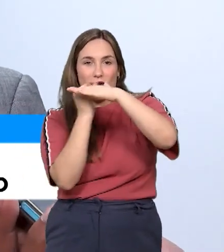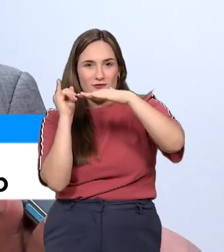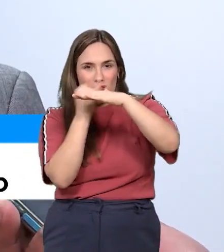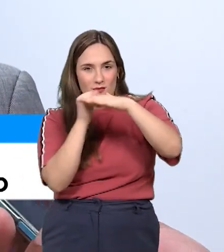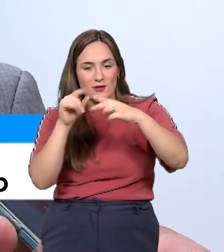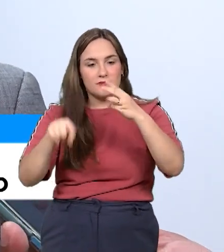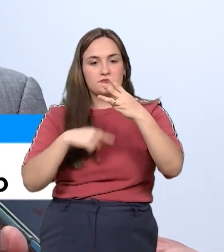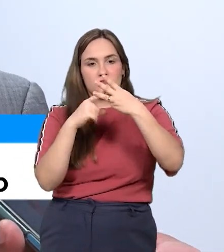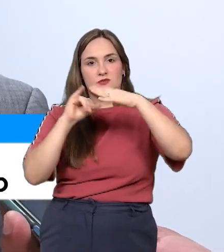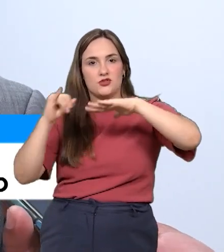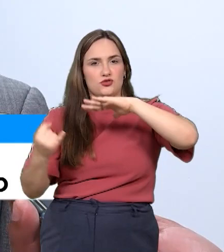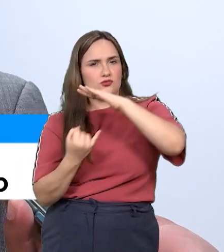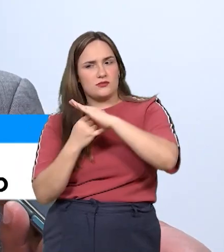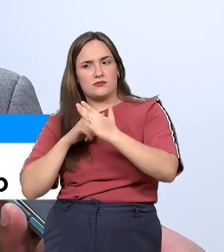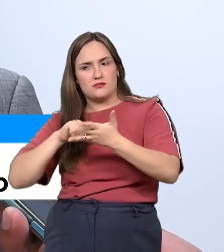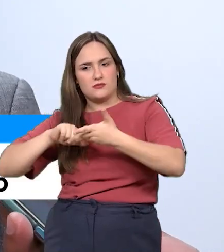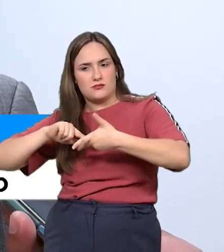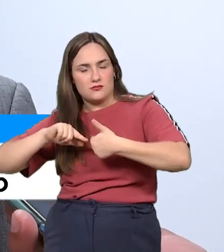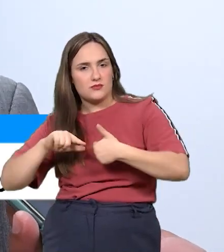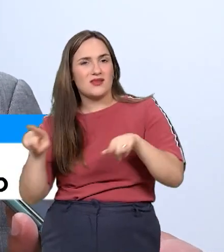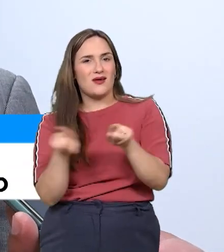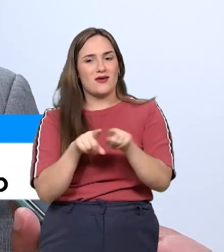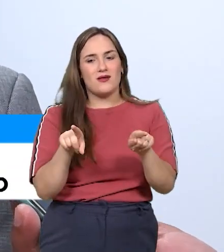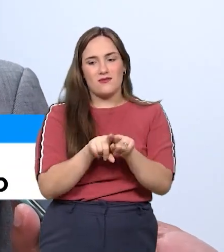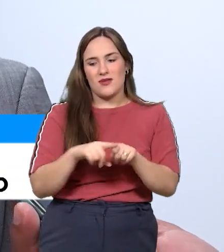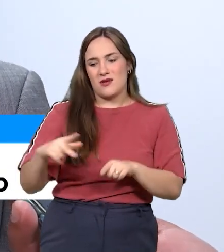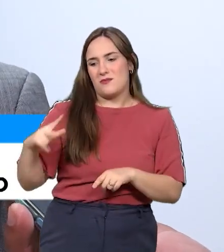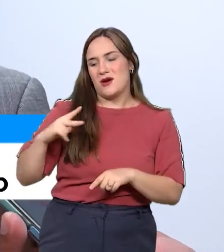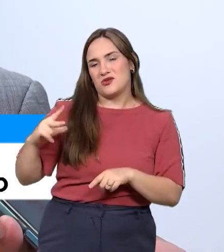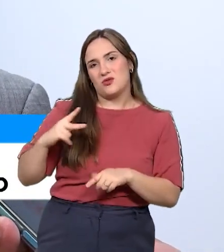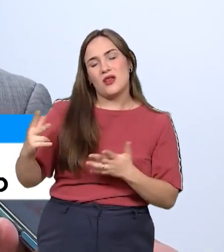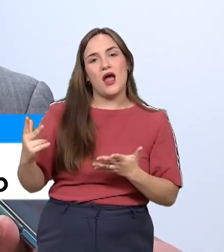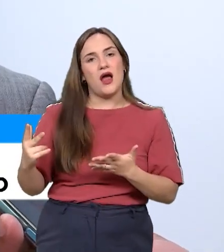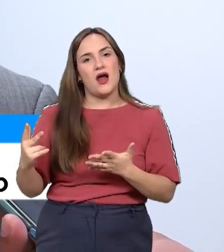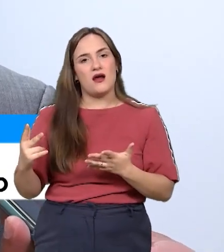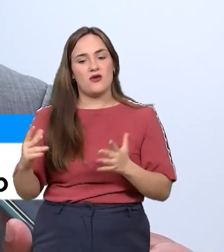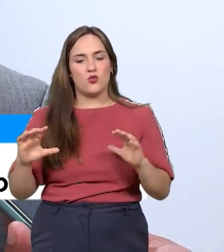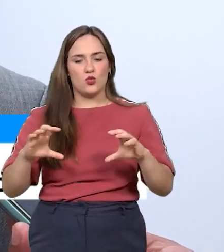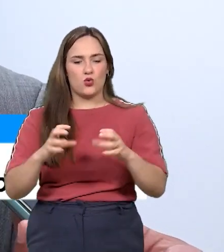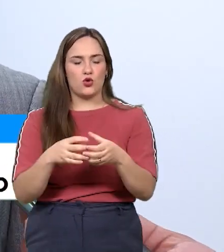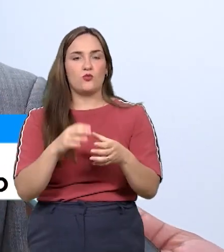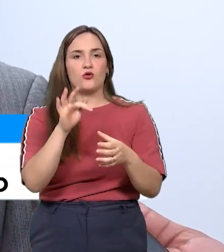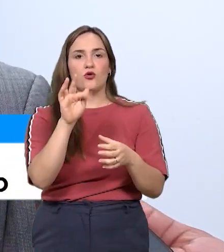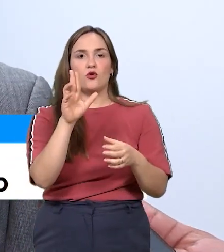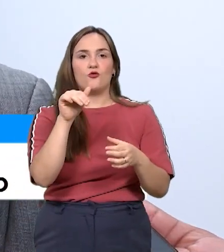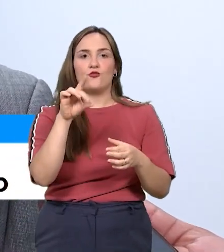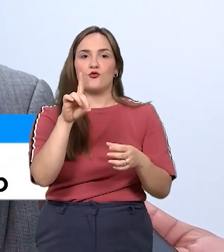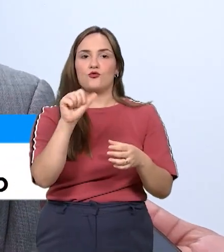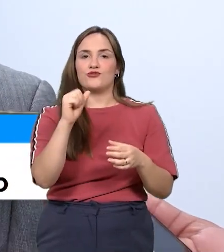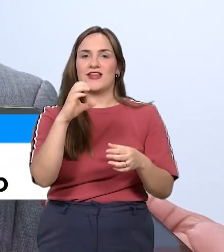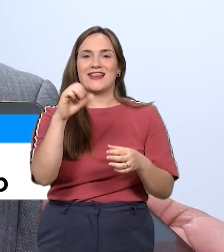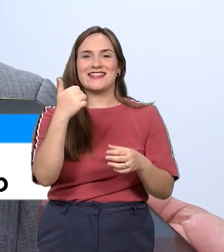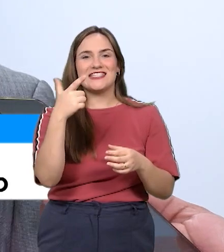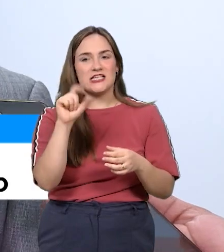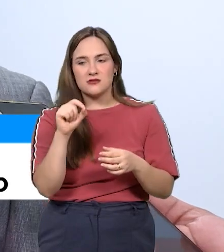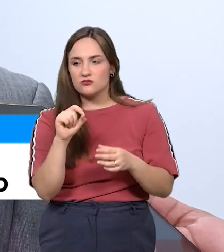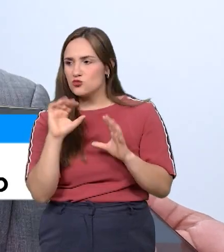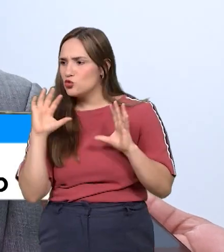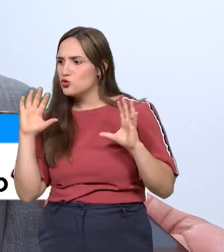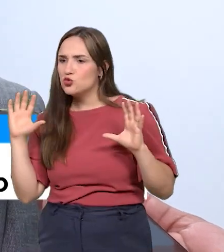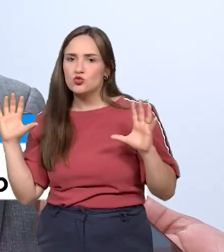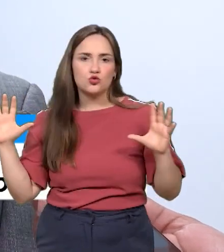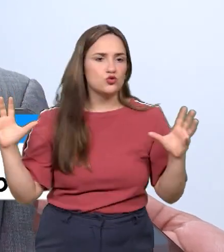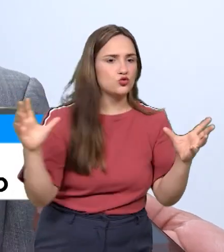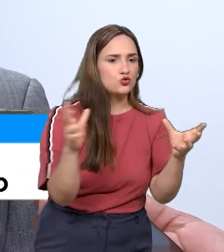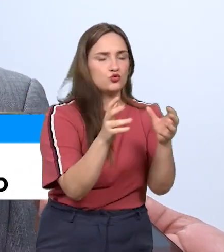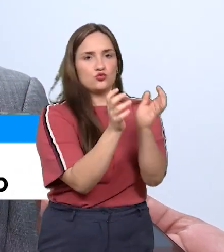Federal, instituições outras, a iniciativa privada, a fundação, todas elas juntos, né, discutindo